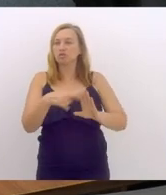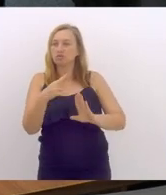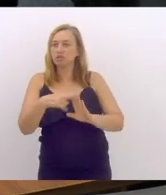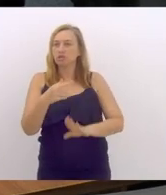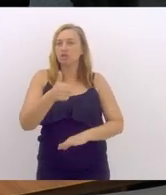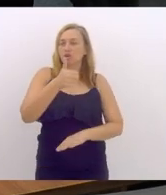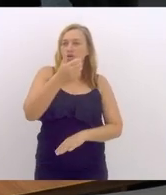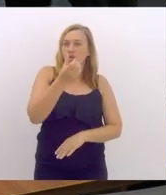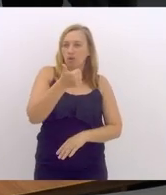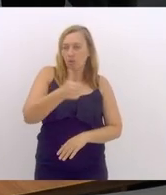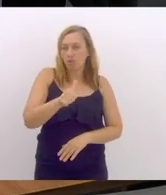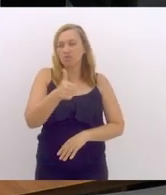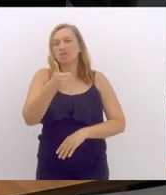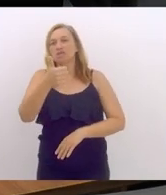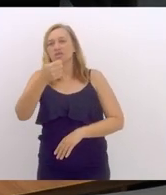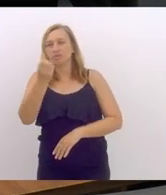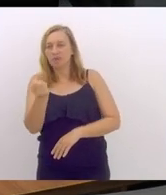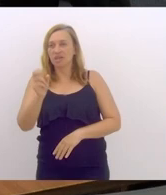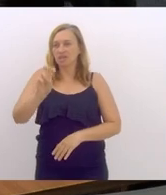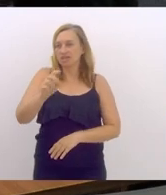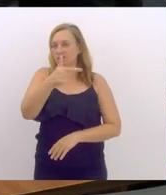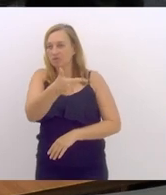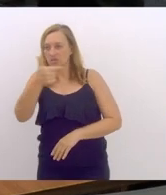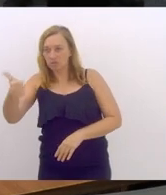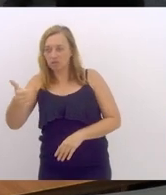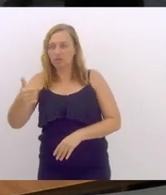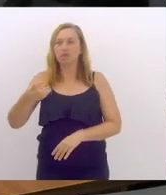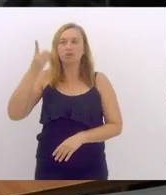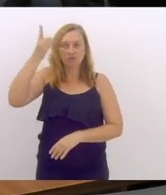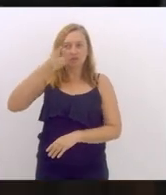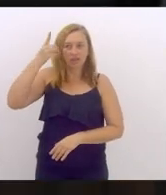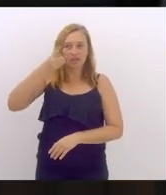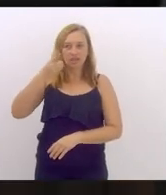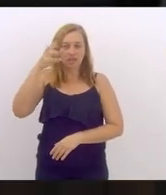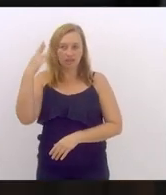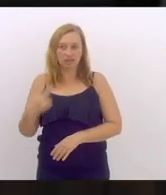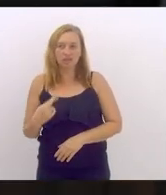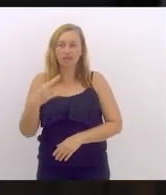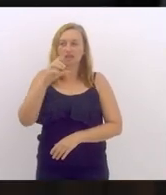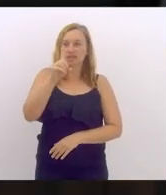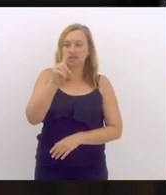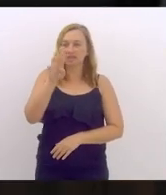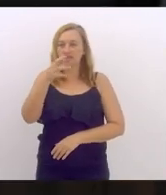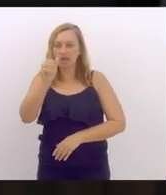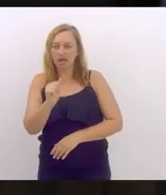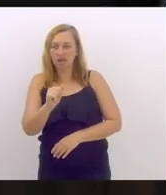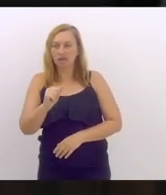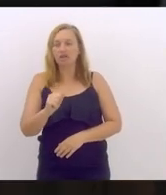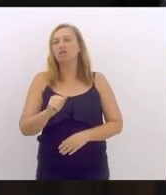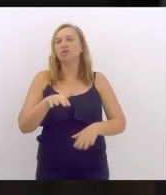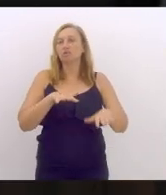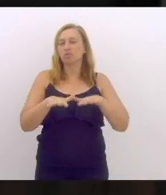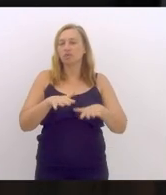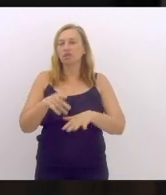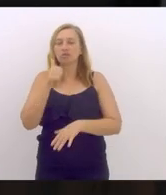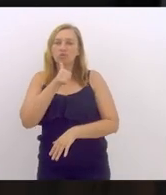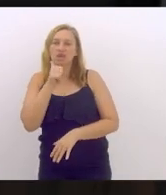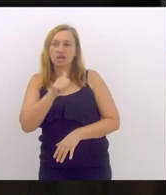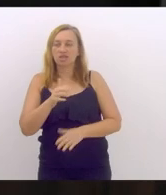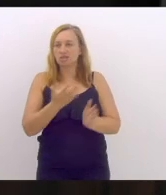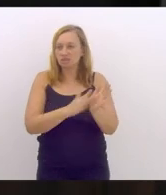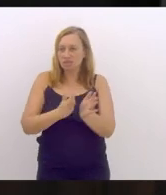1165 de 22 de autoria deputada Renata Souza que concede o prêmio Dandara o movimento das mulheres sambistas